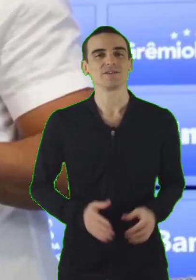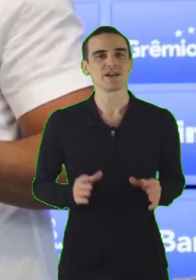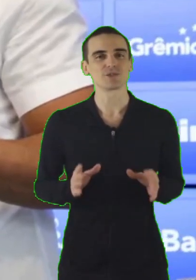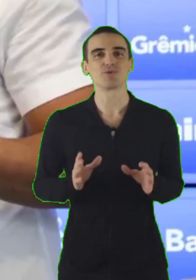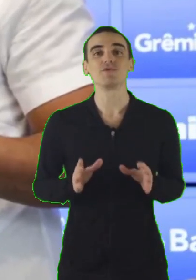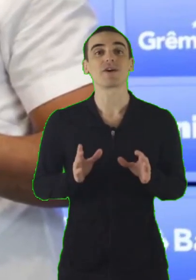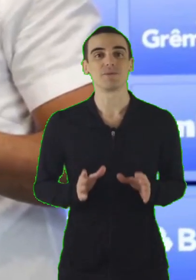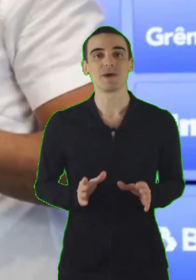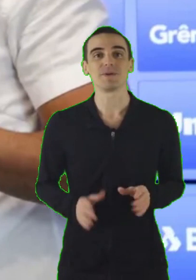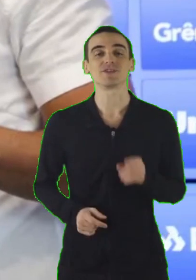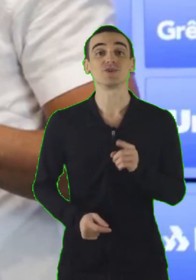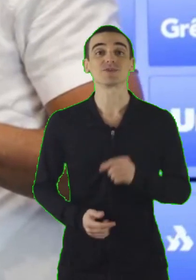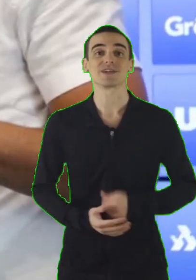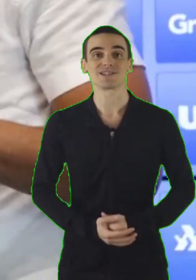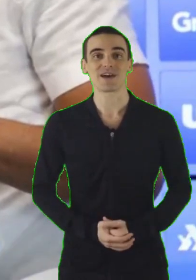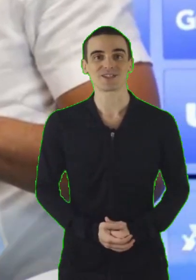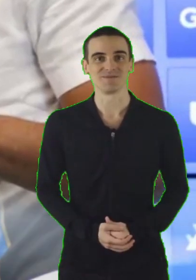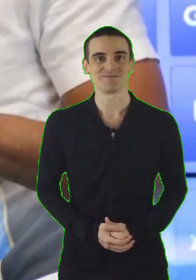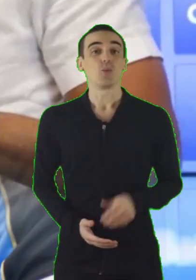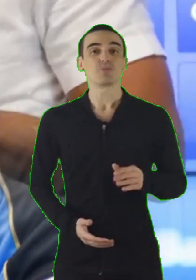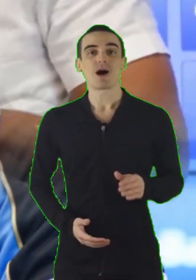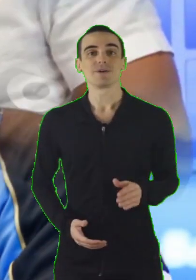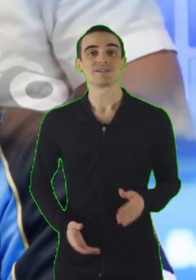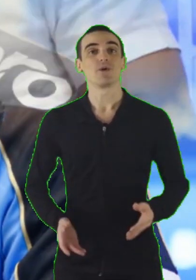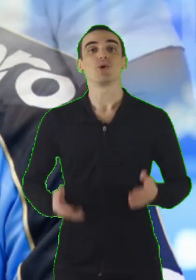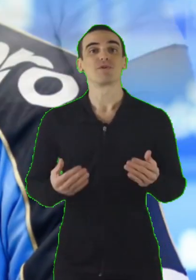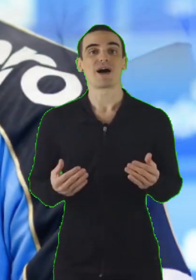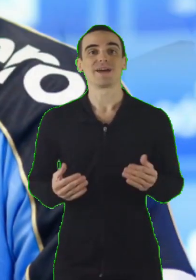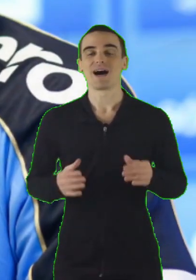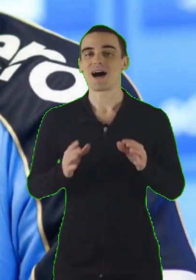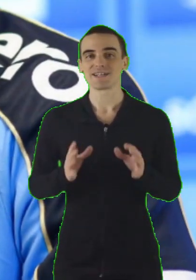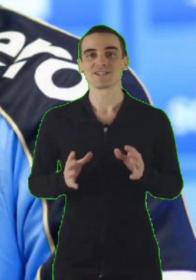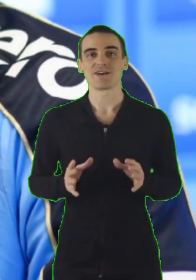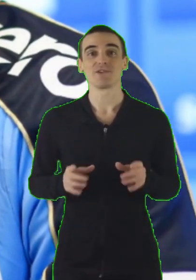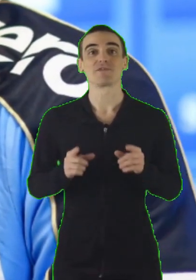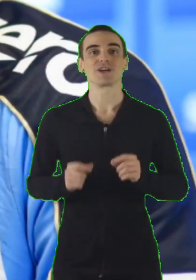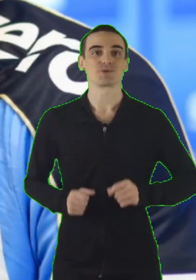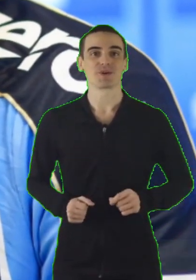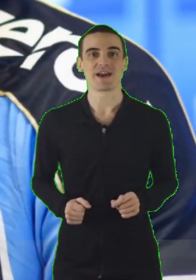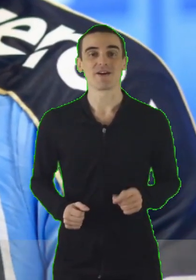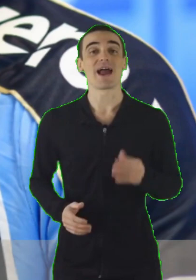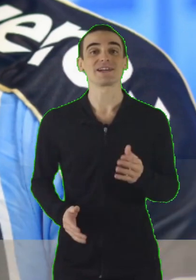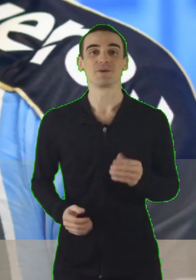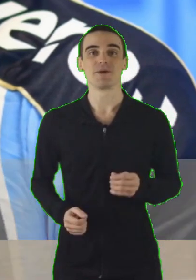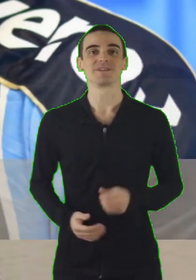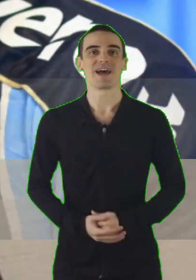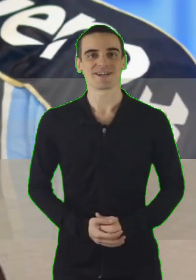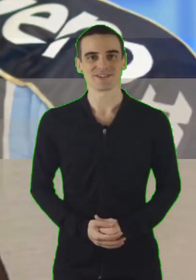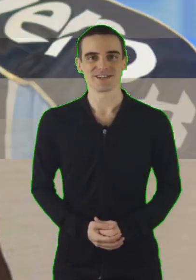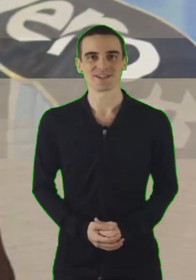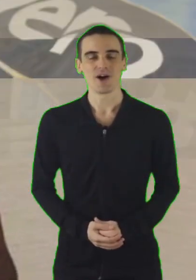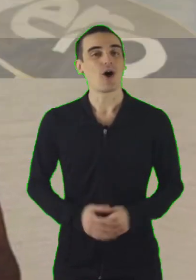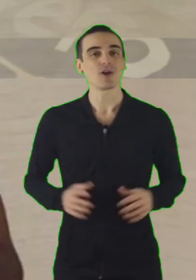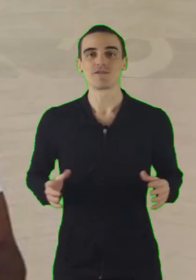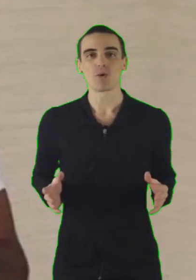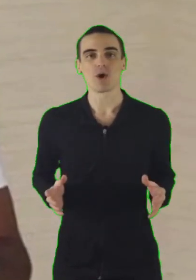Lucas Silva foi negociado com o Real Madrid da Espanha em 2015 o jogador retornou a equipe em 2017 emprestado pelo clube espanhol e